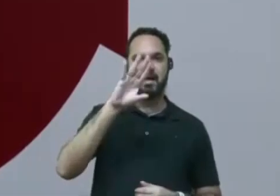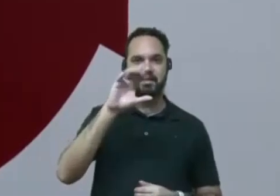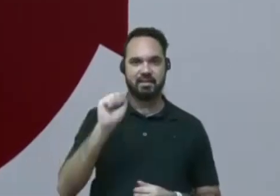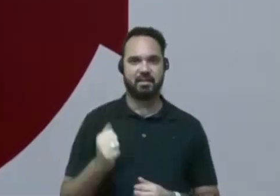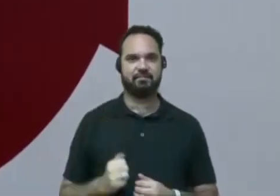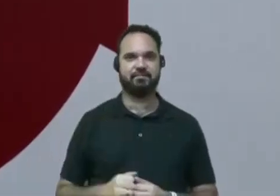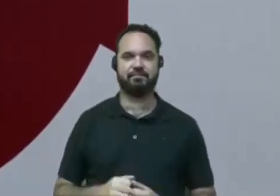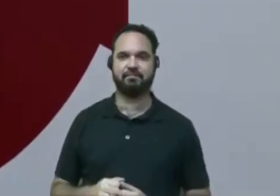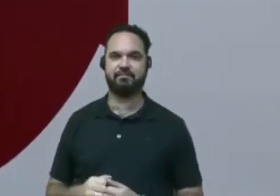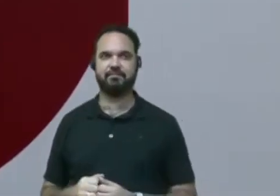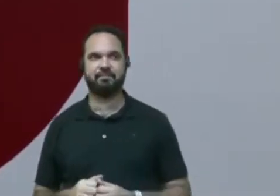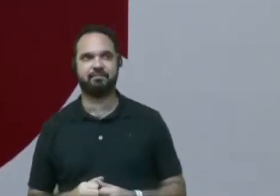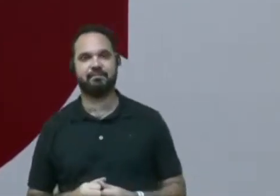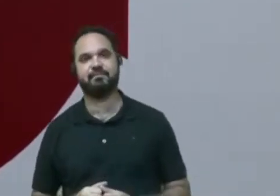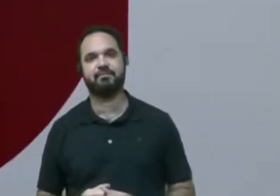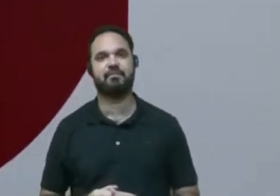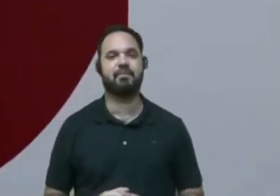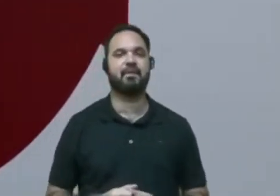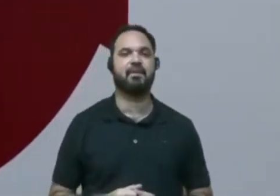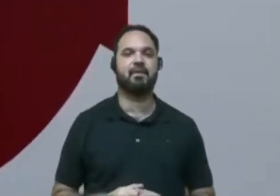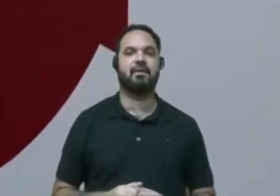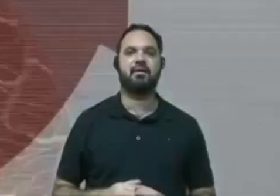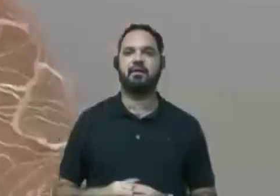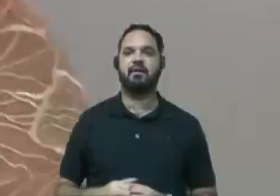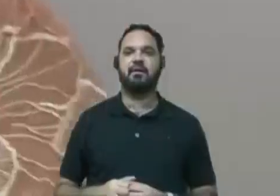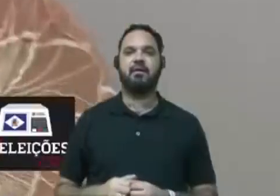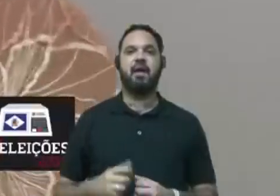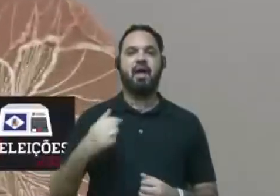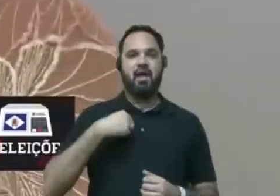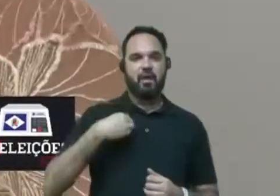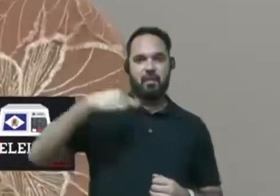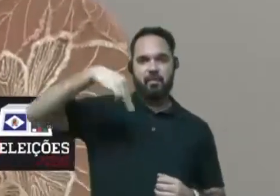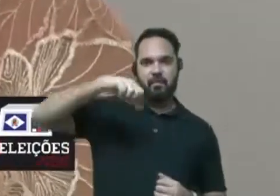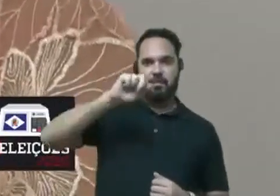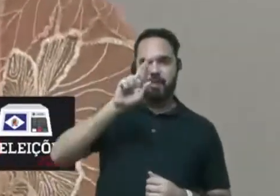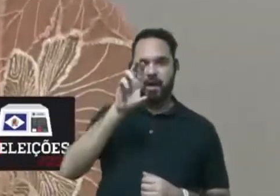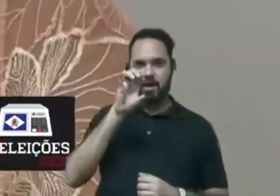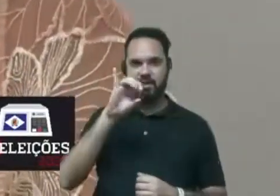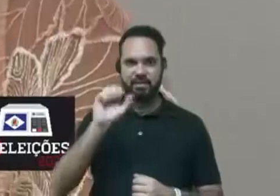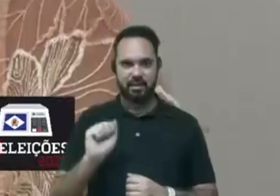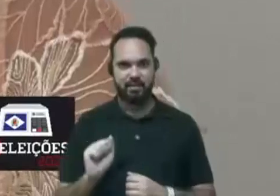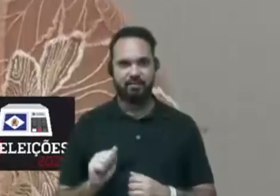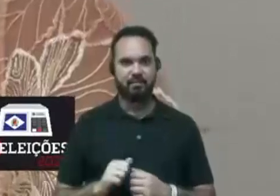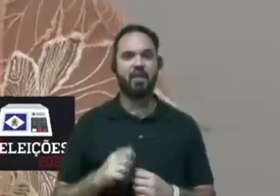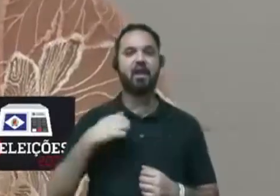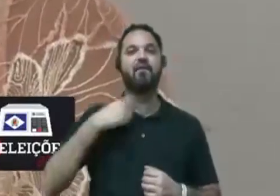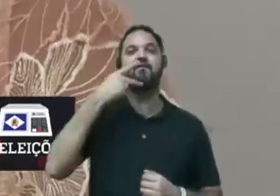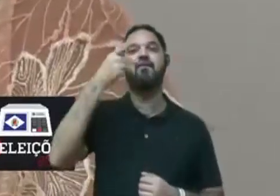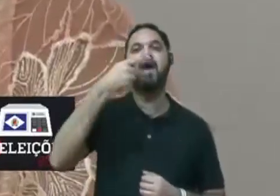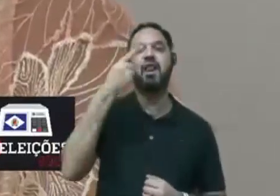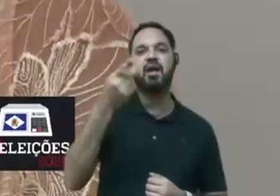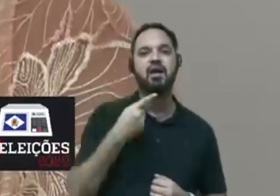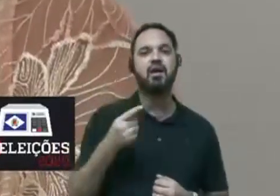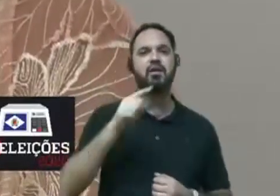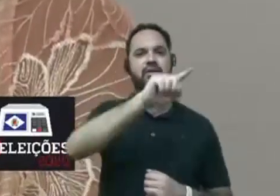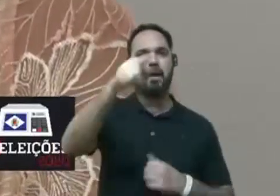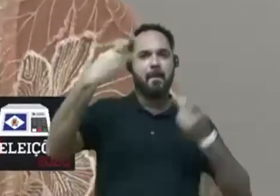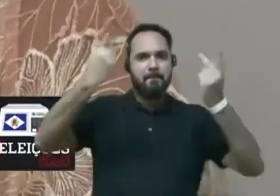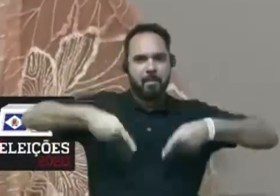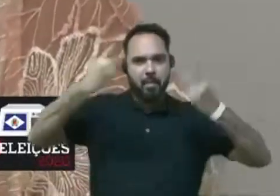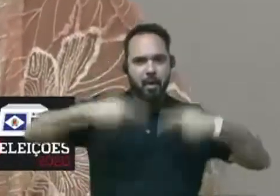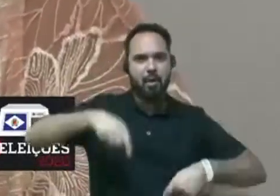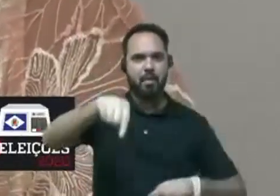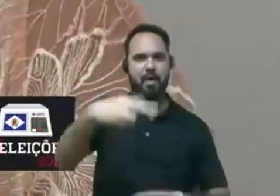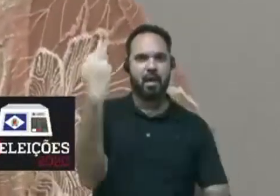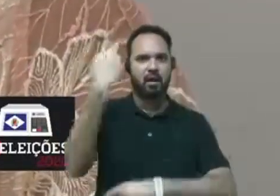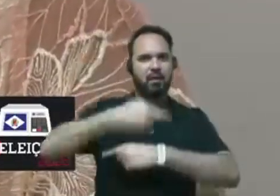terá 1 Minuto para suas considerações finais eu sou Márcia Berbel estou aqui falando com o rio-clarense que